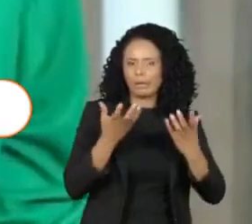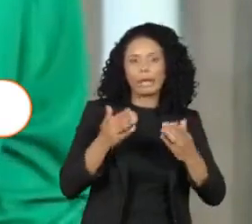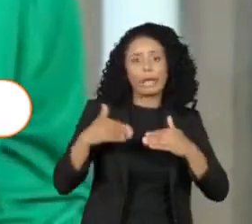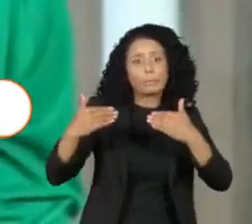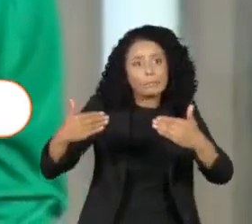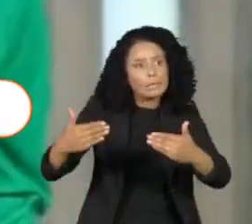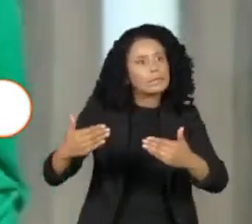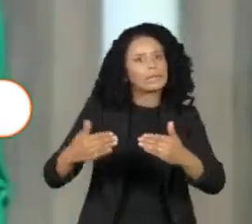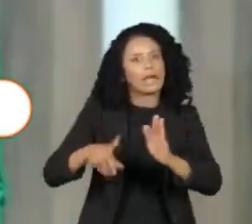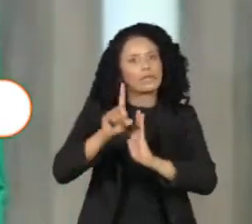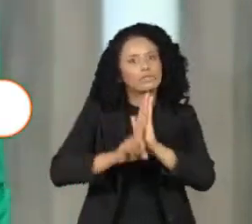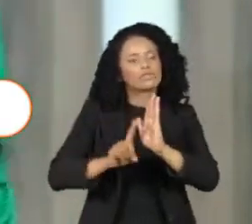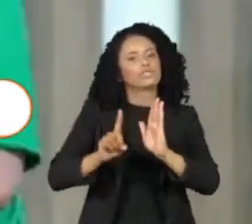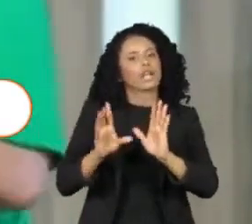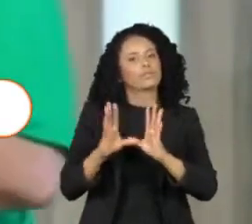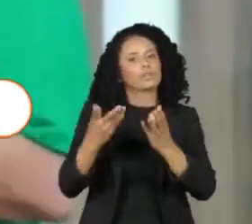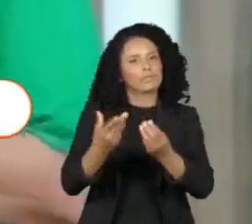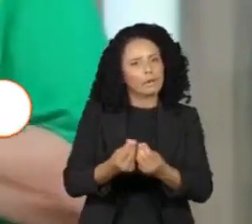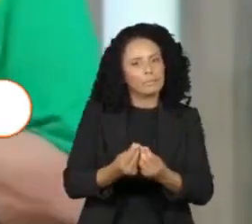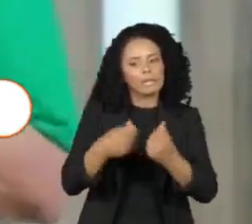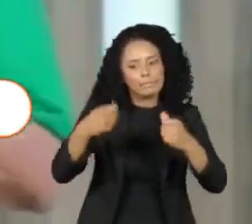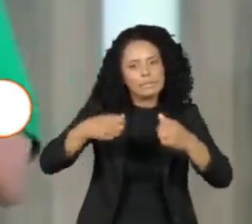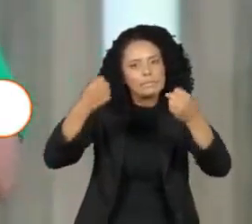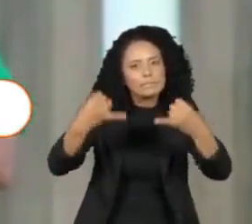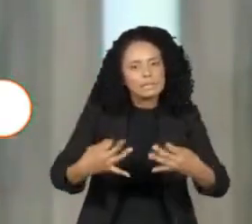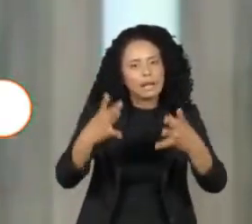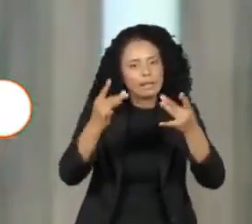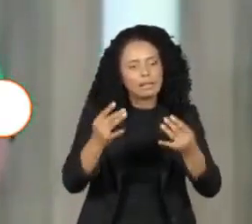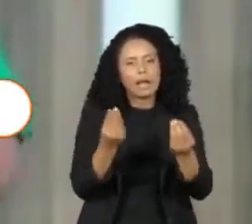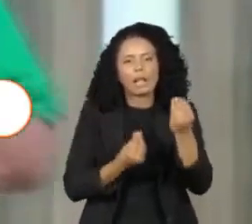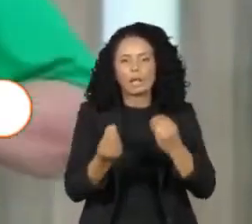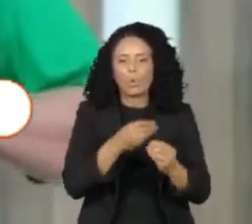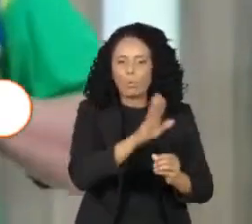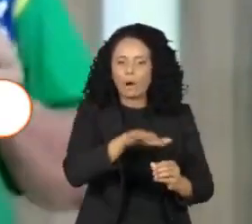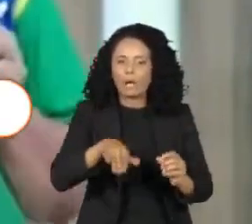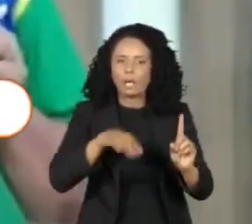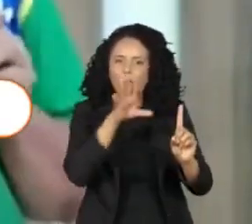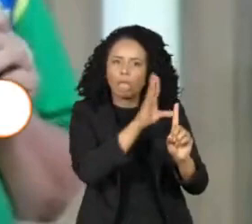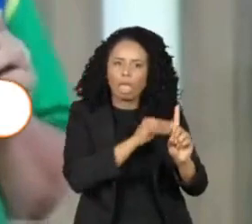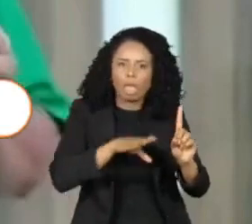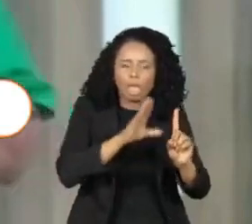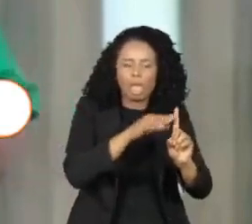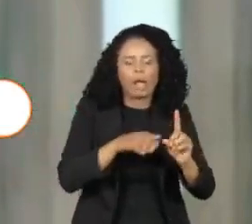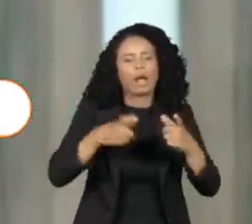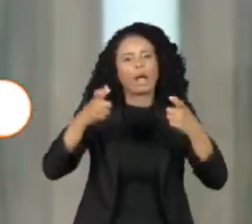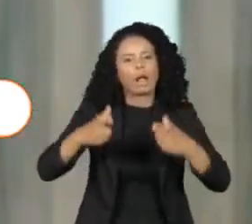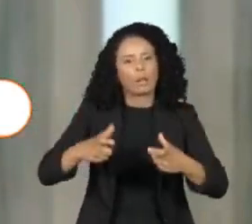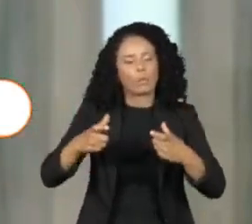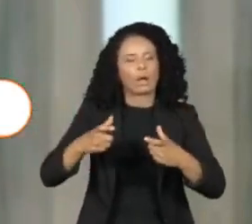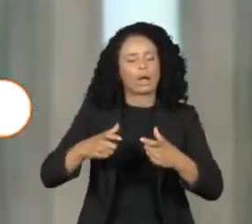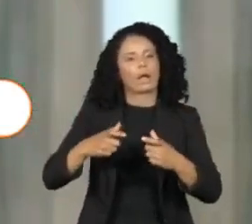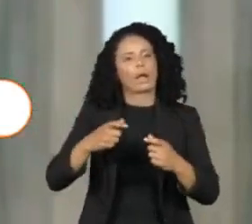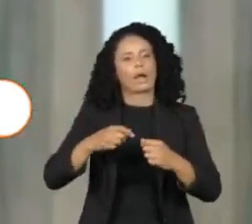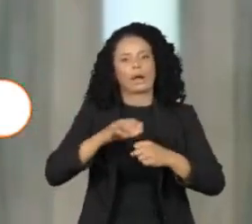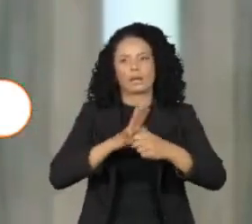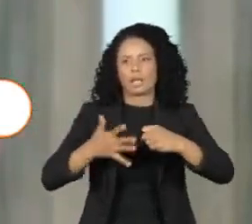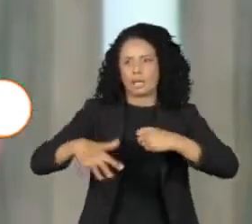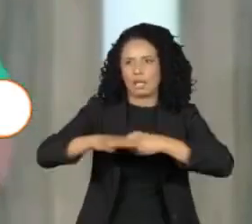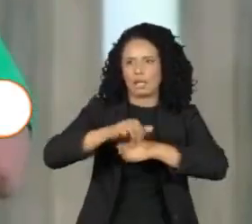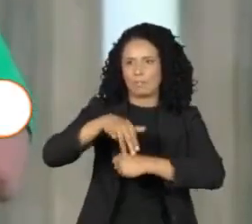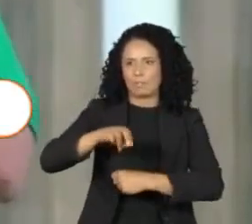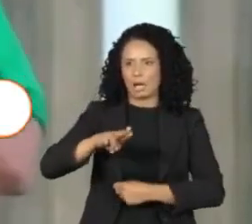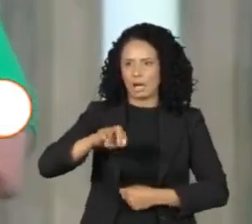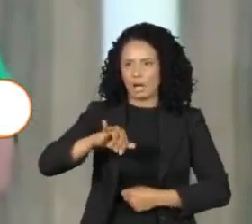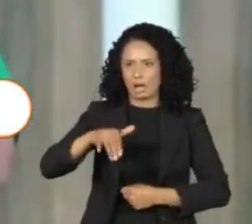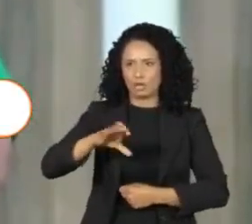em detalhes os supostos casos de estupros de vulneráveis na Ilha do Marajó, no Pará. A ex-ministra da Família e dos